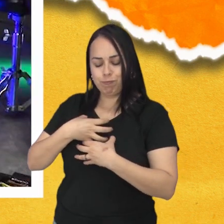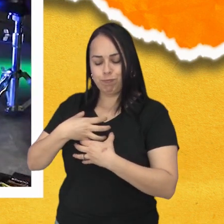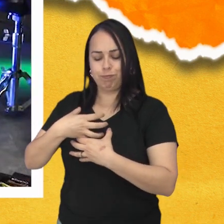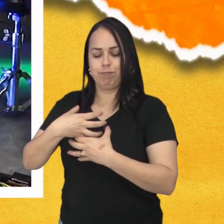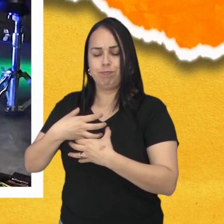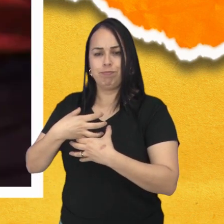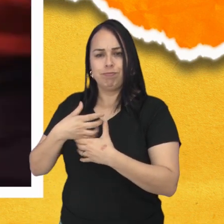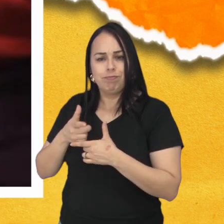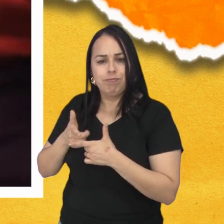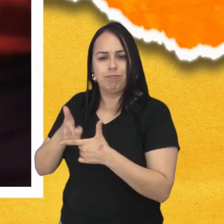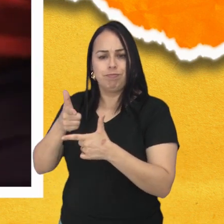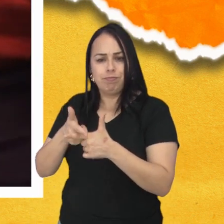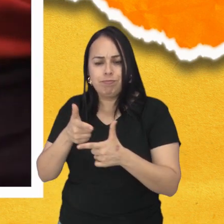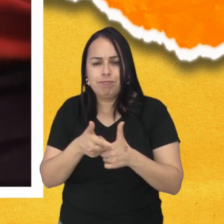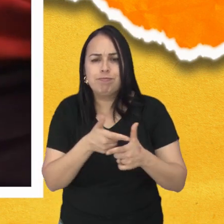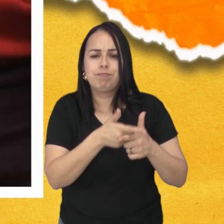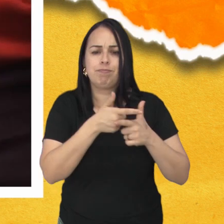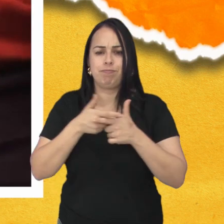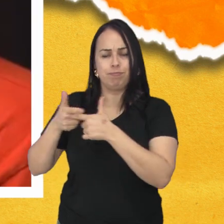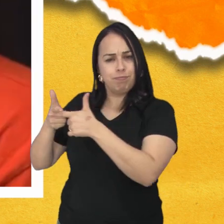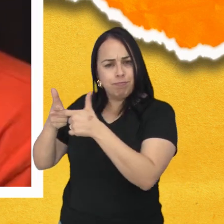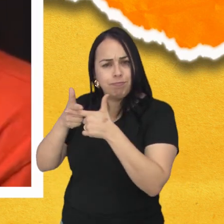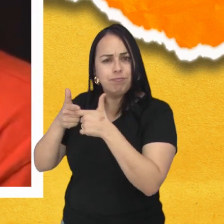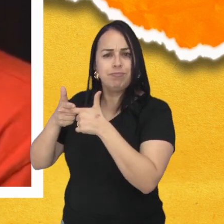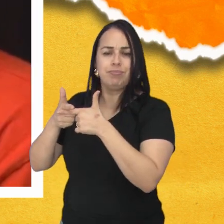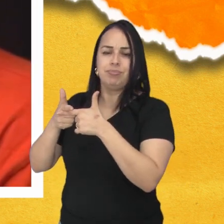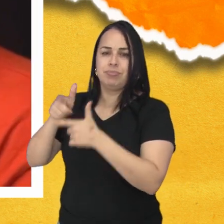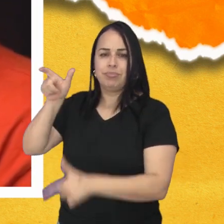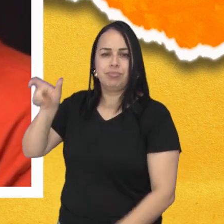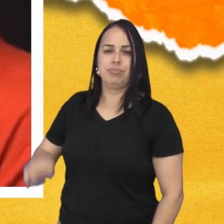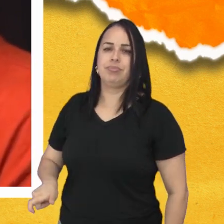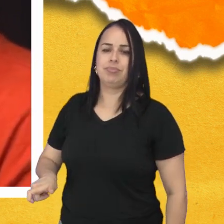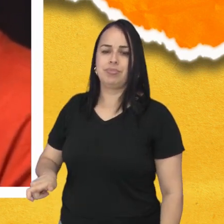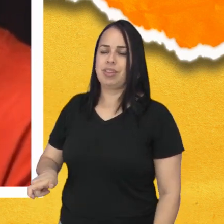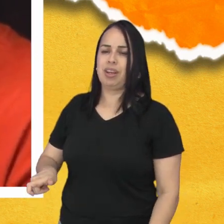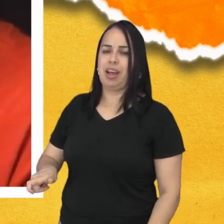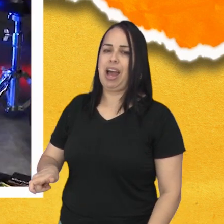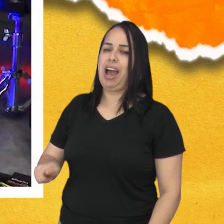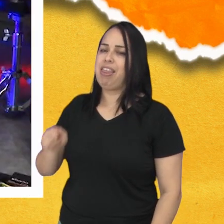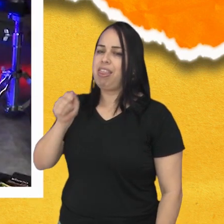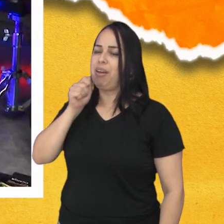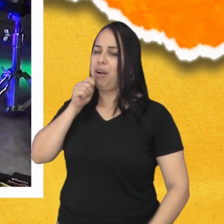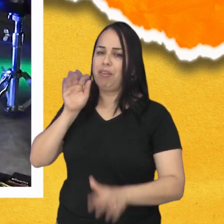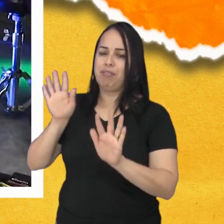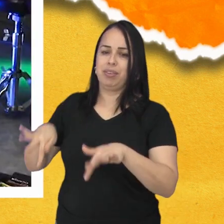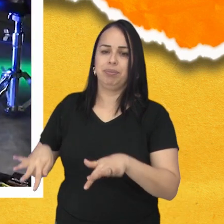e rancor. Caro presidente, esteja ciente que não acabou.